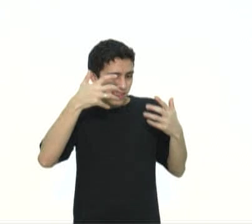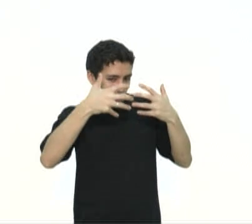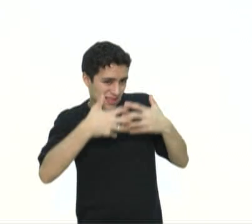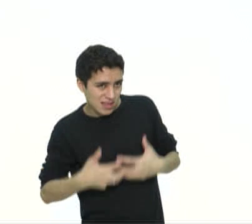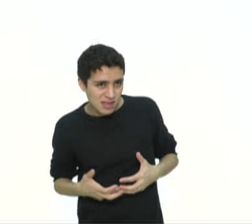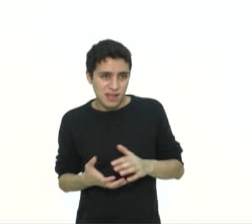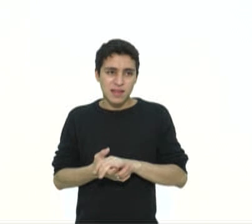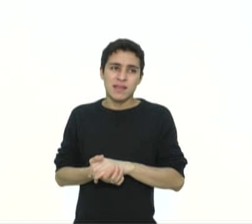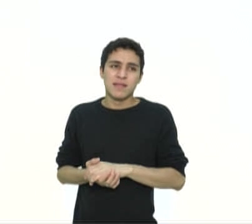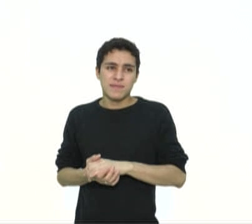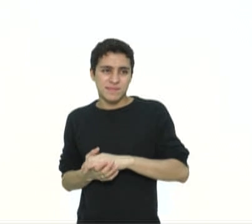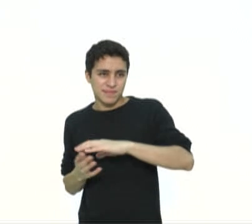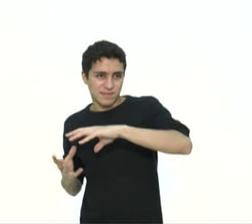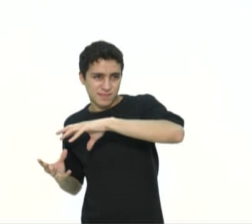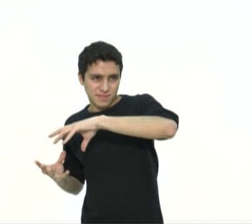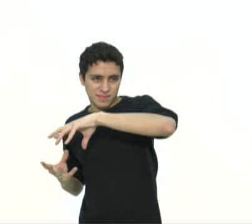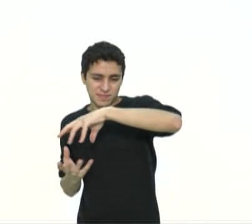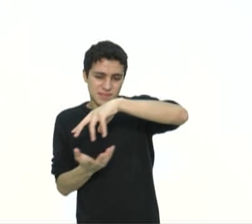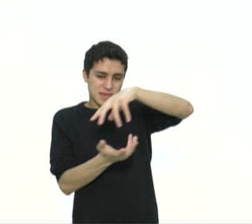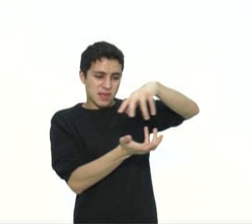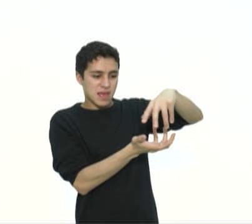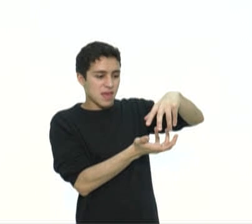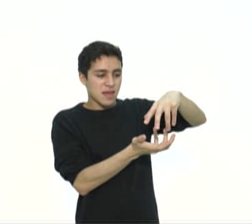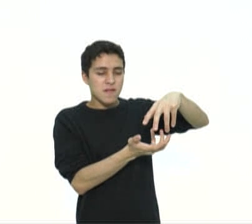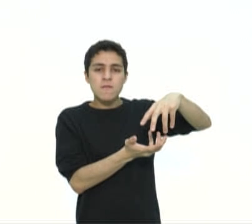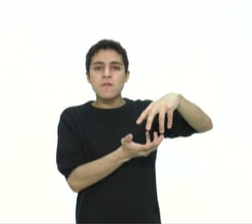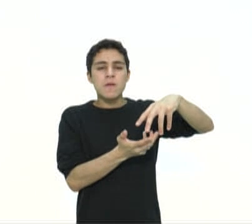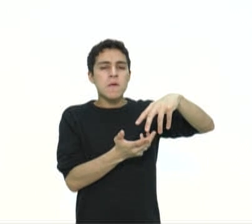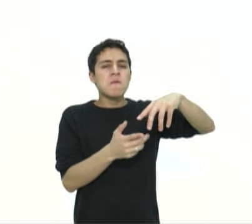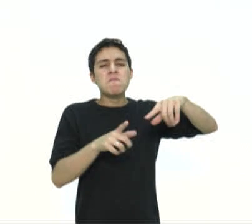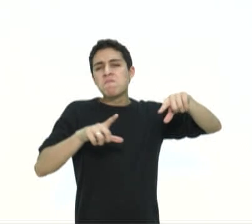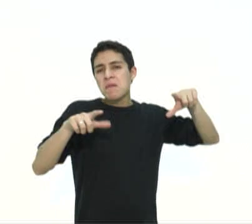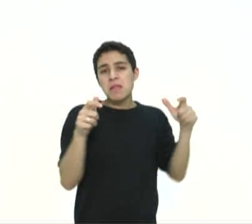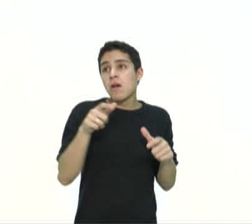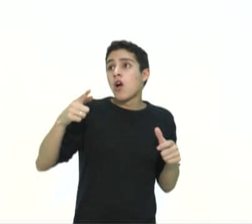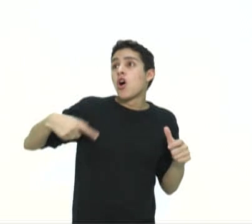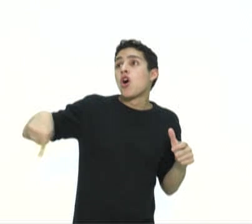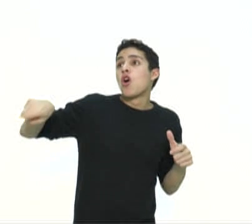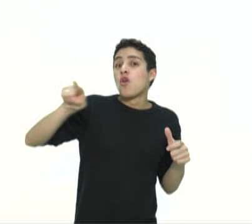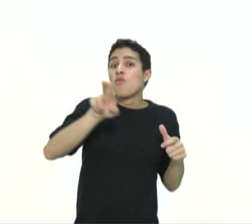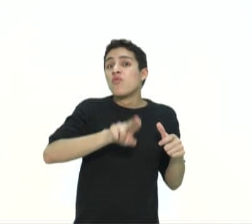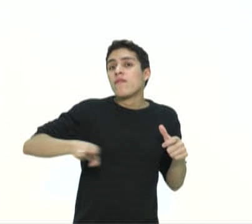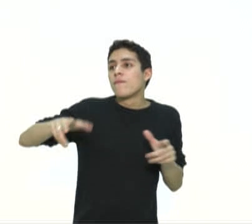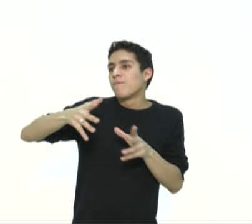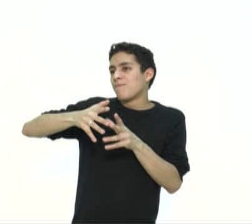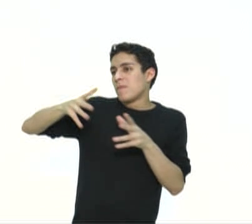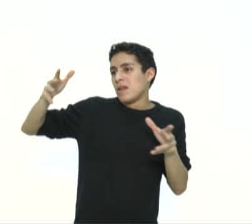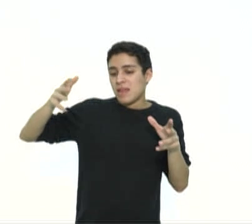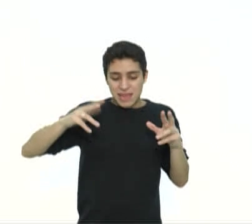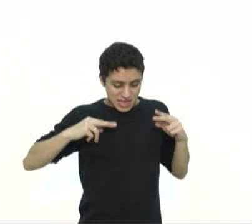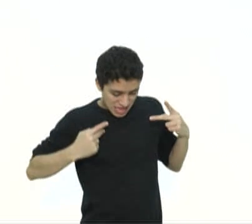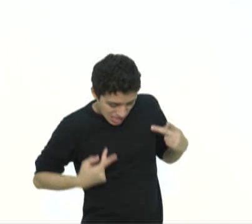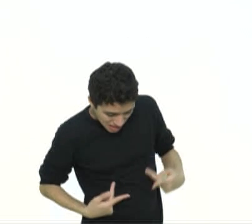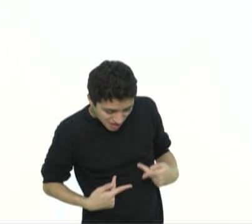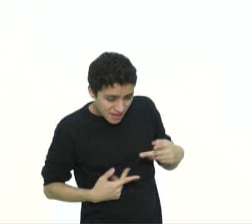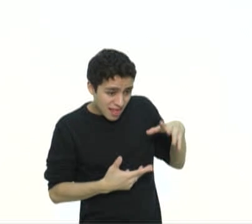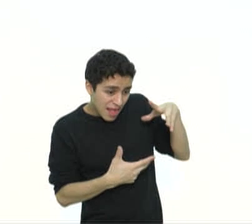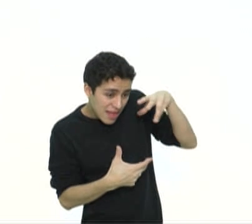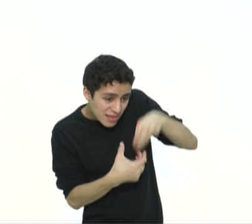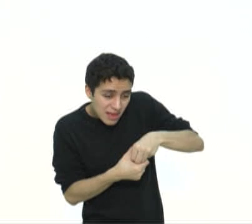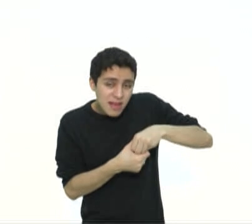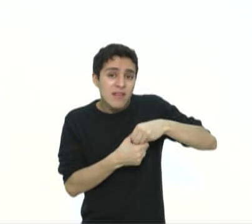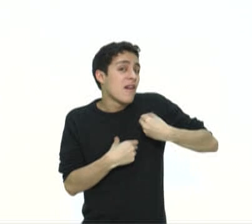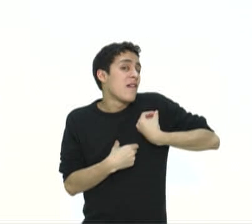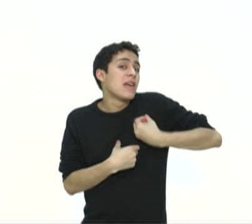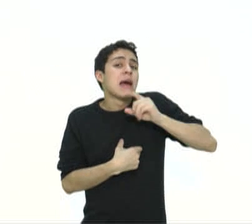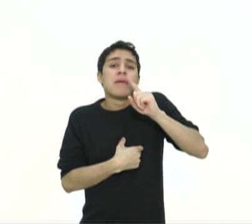a terra um enorme organismo vivo parte de outro universo maior onde o ser humano é uma das formas de vida